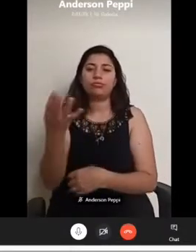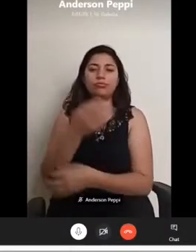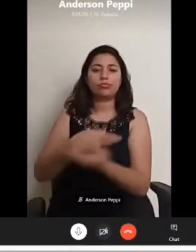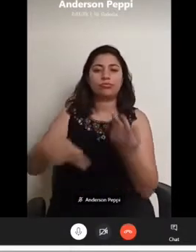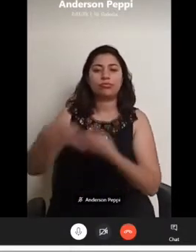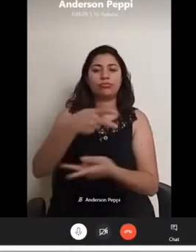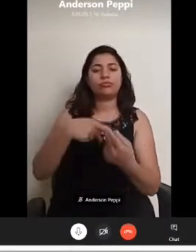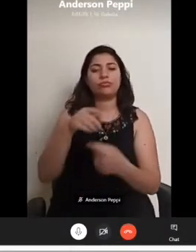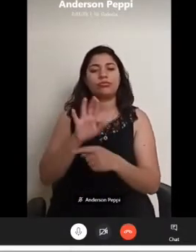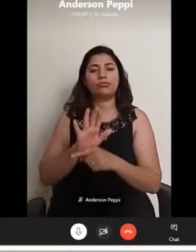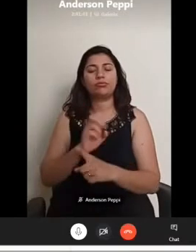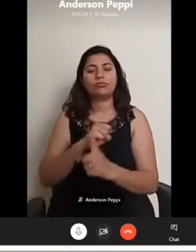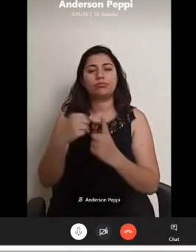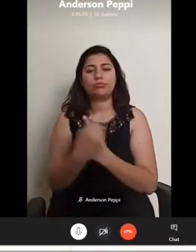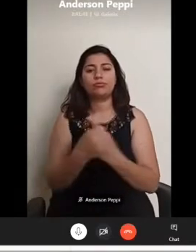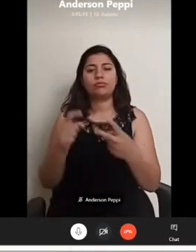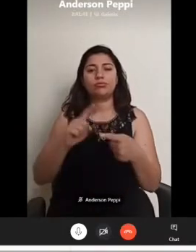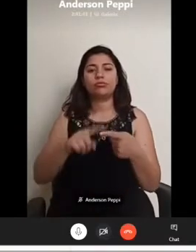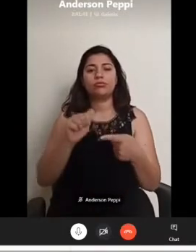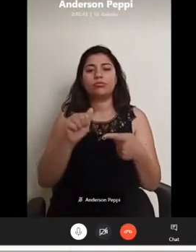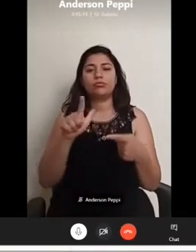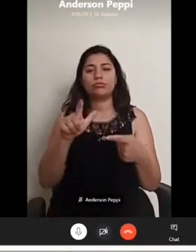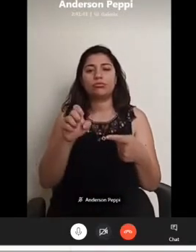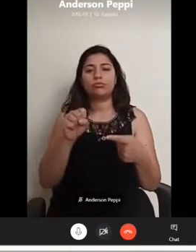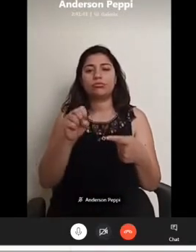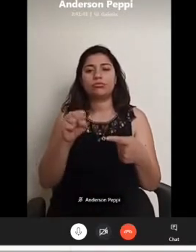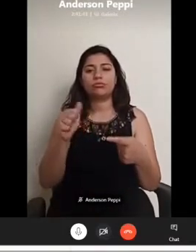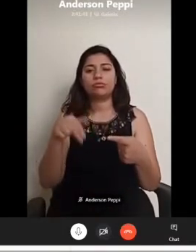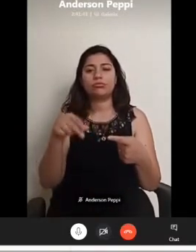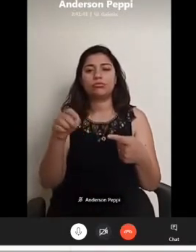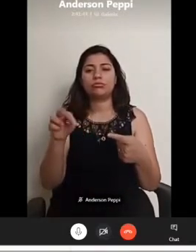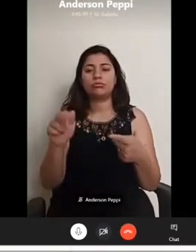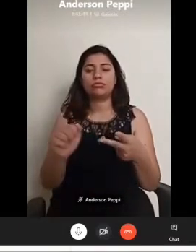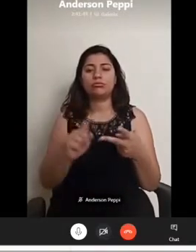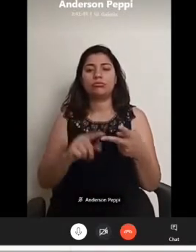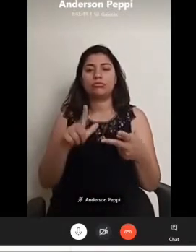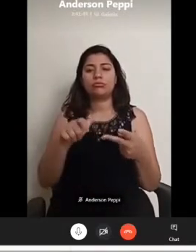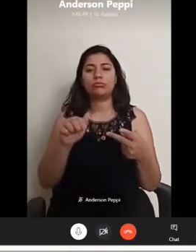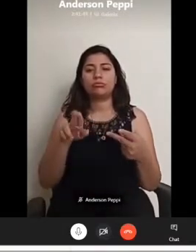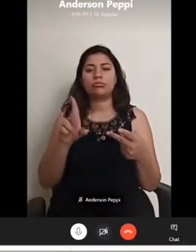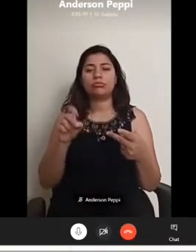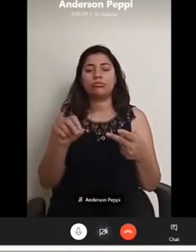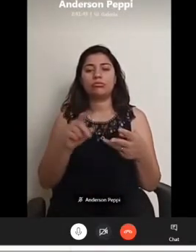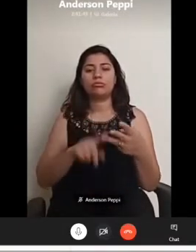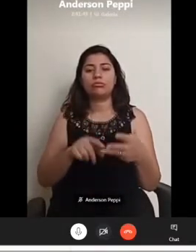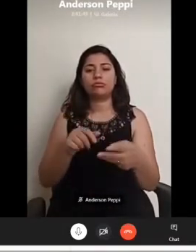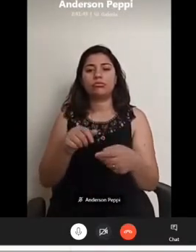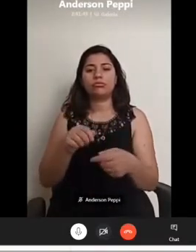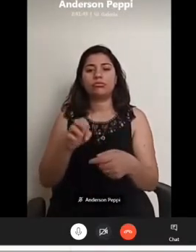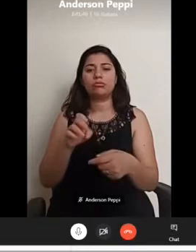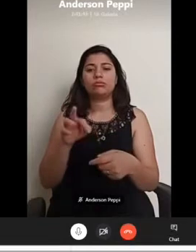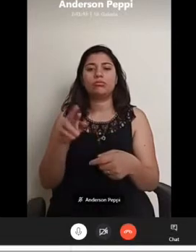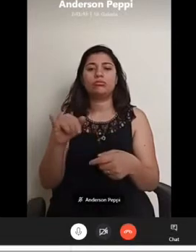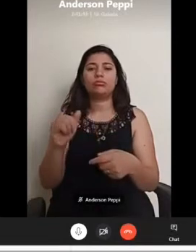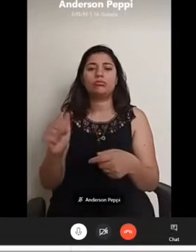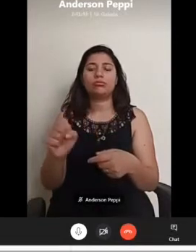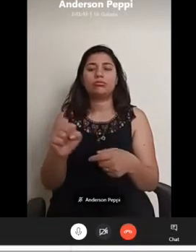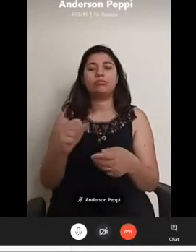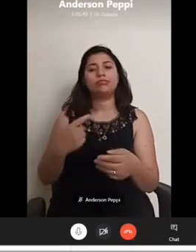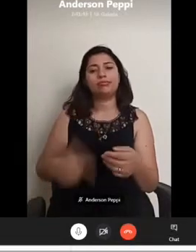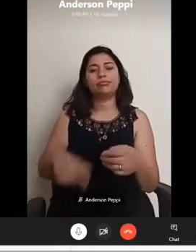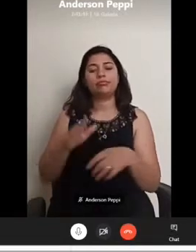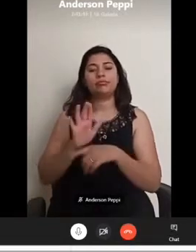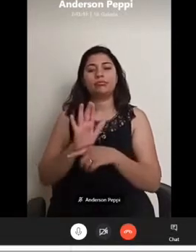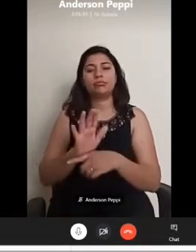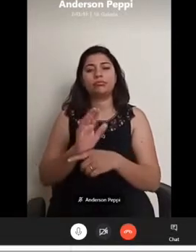Lial Tiago, Laudo Gomes da Silva. Comissão de Ética, Decoro Parlamentar e Disciplina.